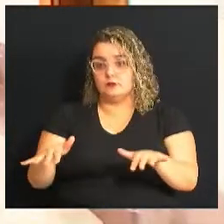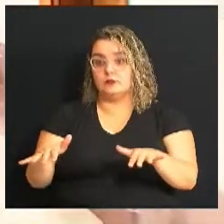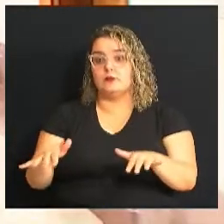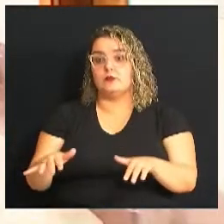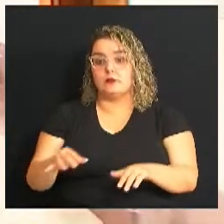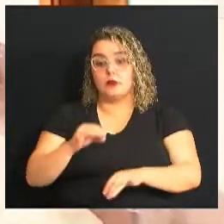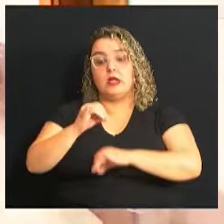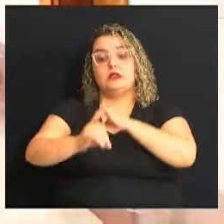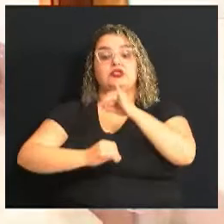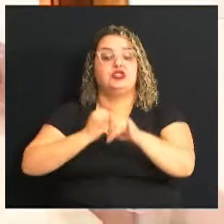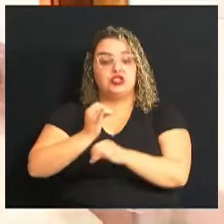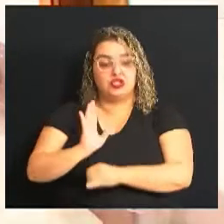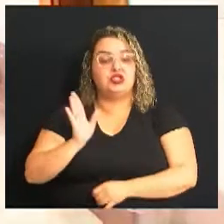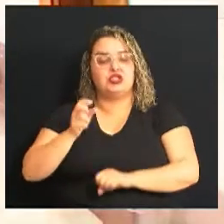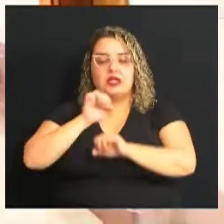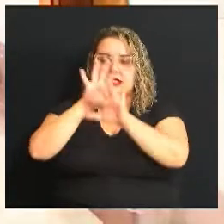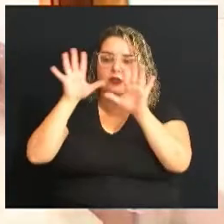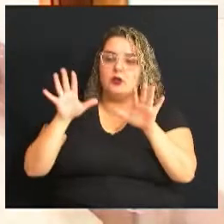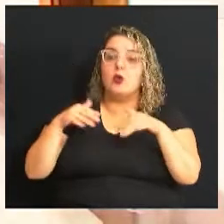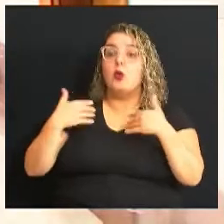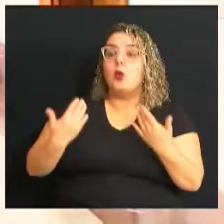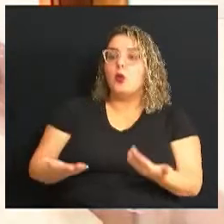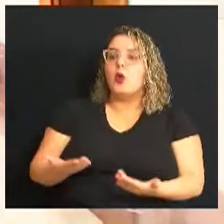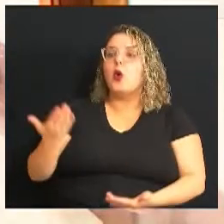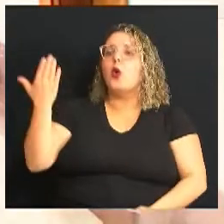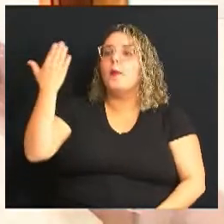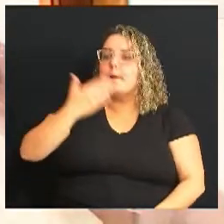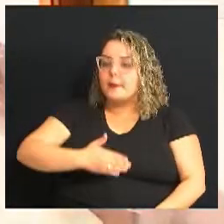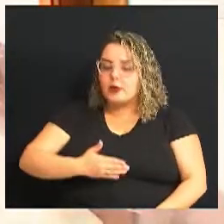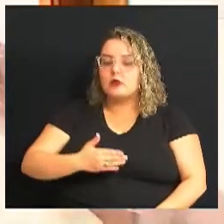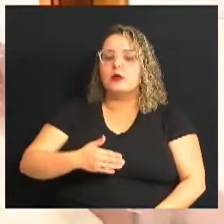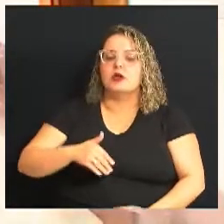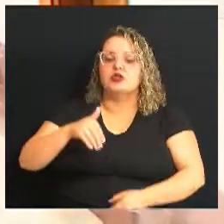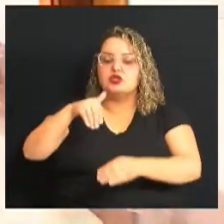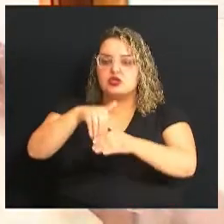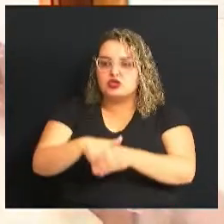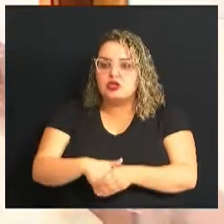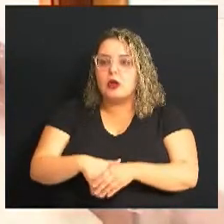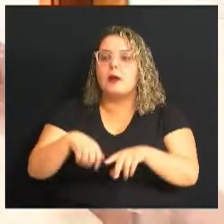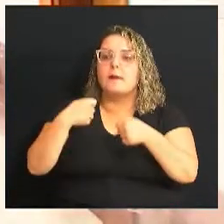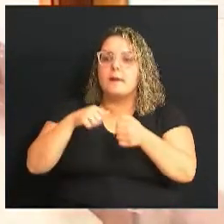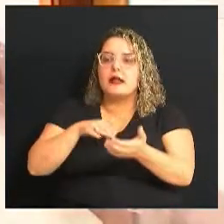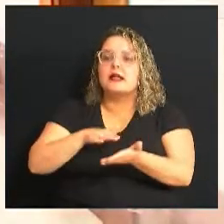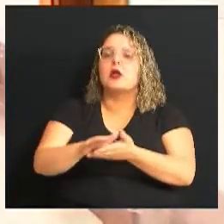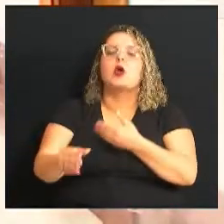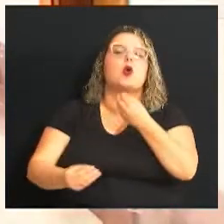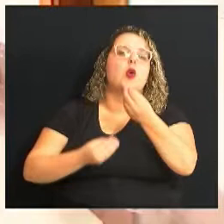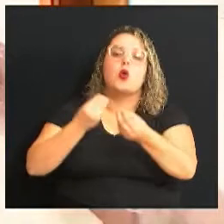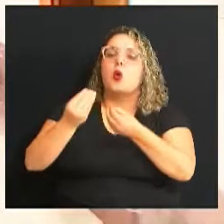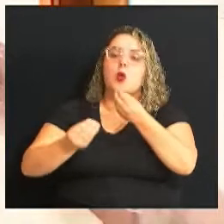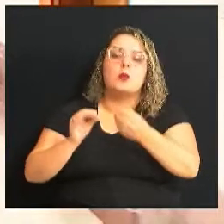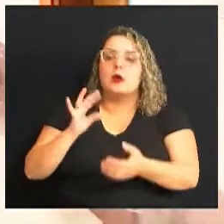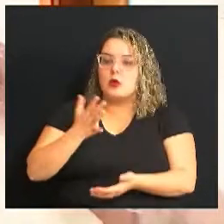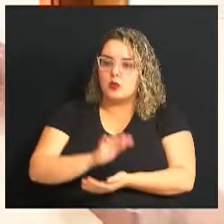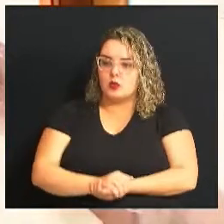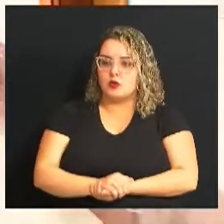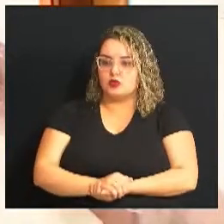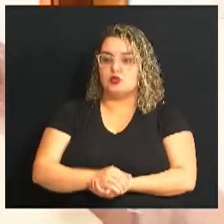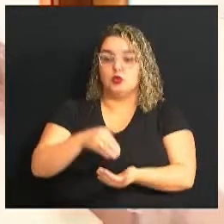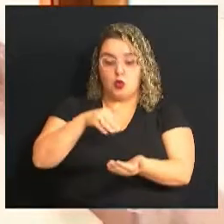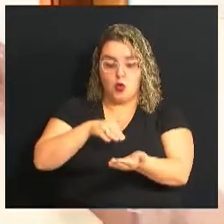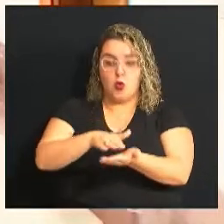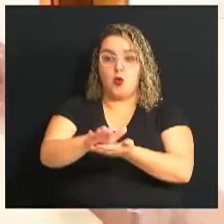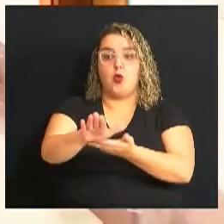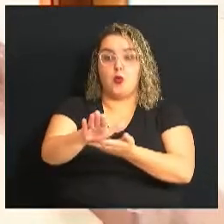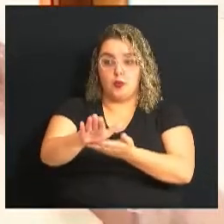internautas já estão esclarecidos. Comprovante de votação, Egli, precisa ser emitido? Como é que isso funciona também? O comprovante de votação,